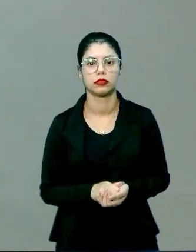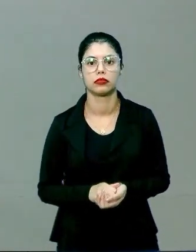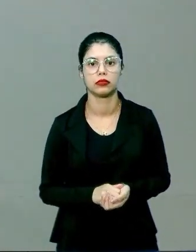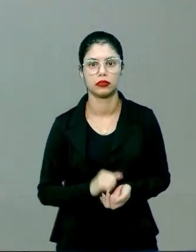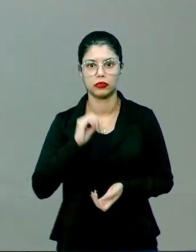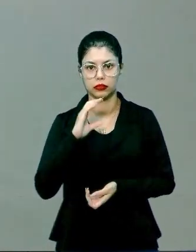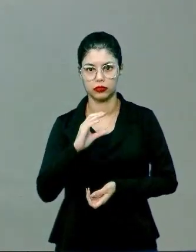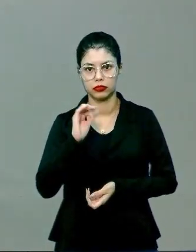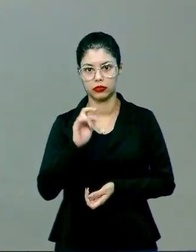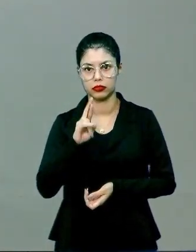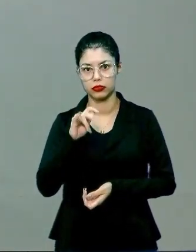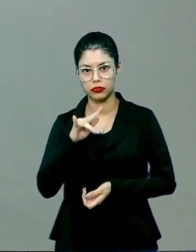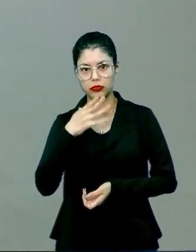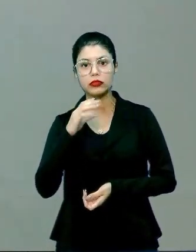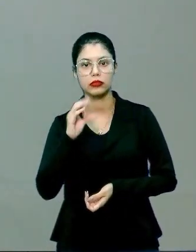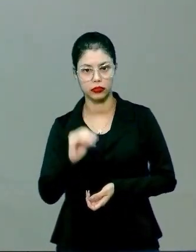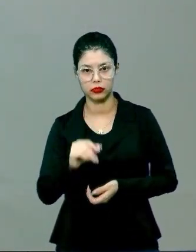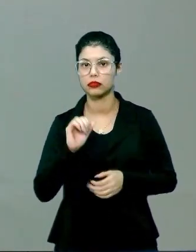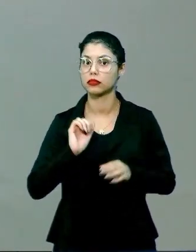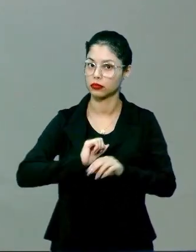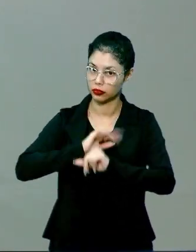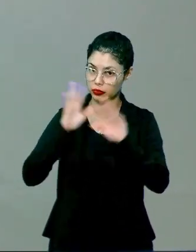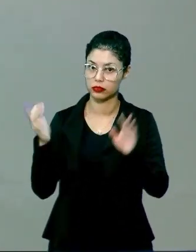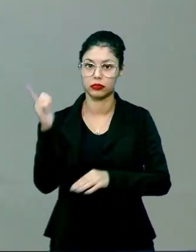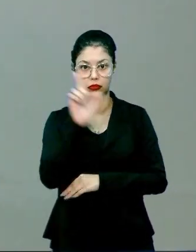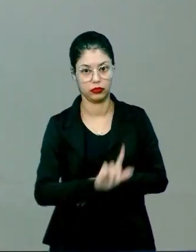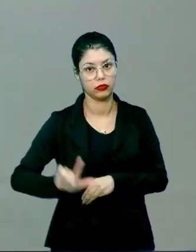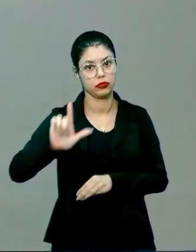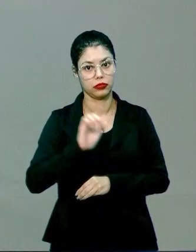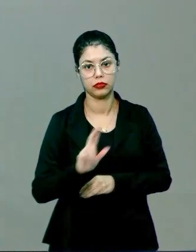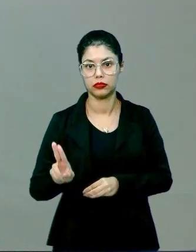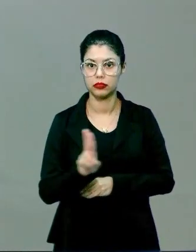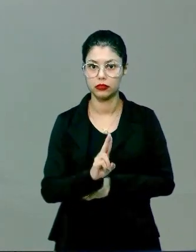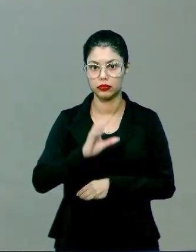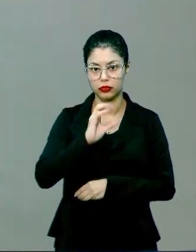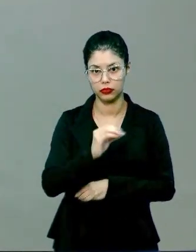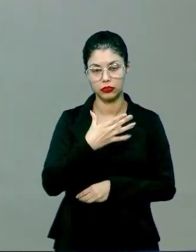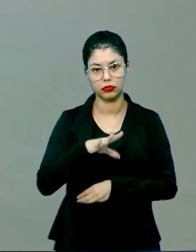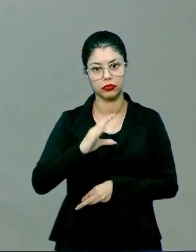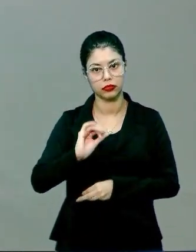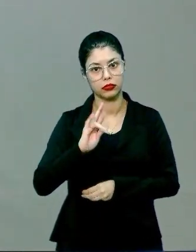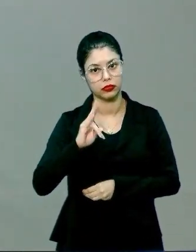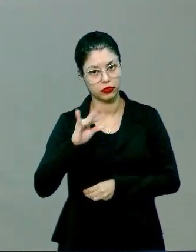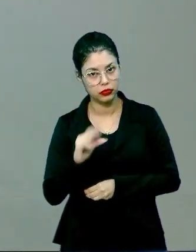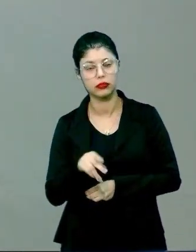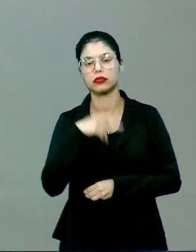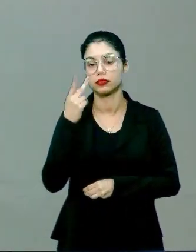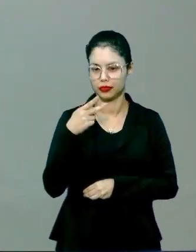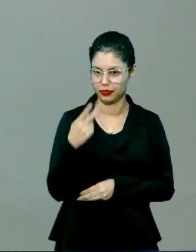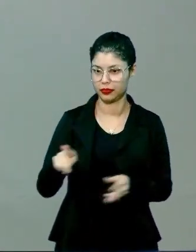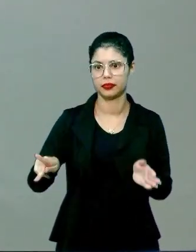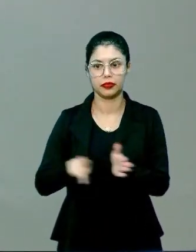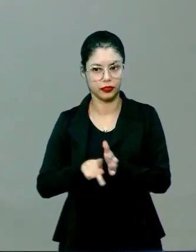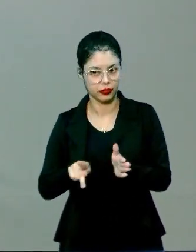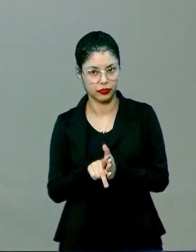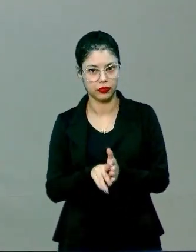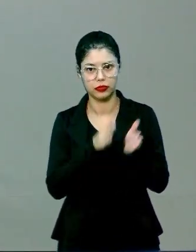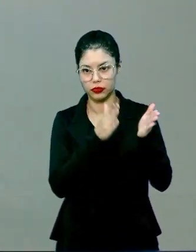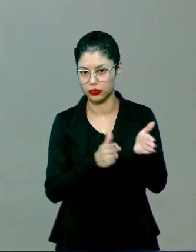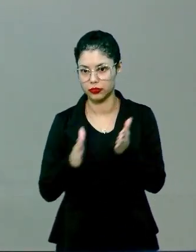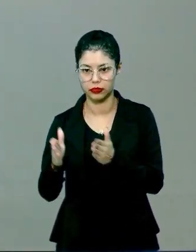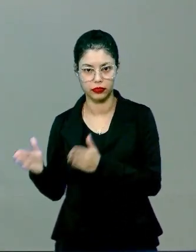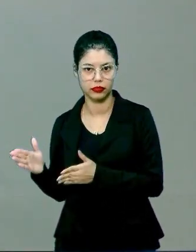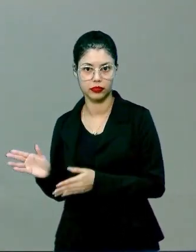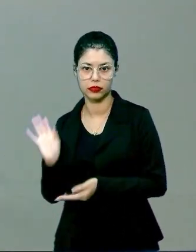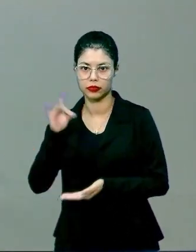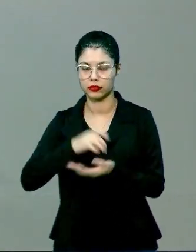nos cortiços, inclusive tem uma obra literária brasileira chamada O Cortiço, que retrata muito bem esse período da